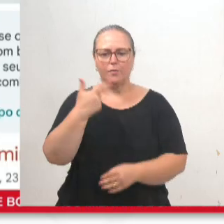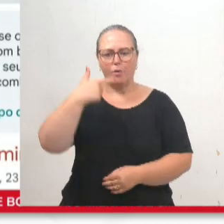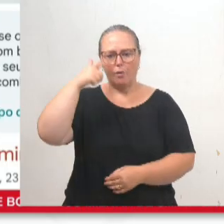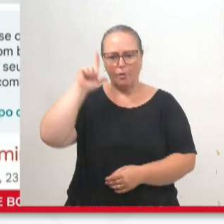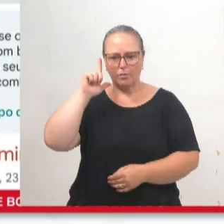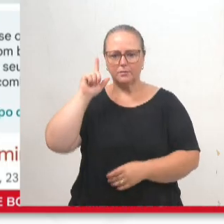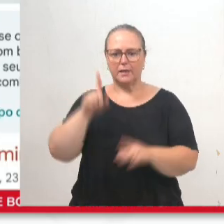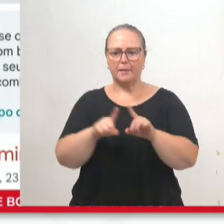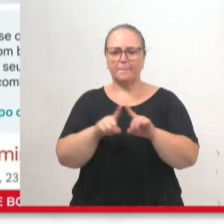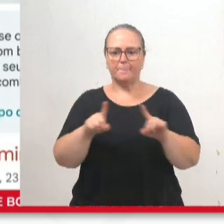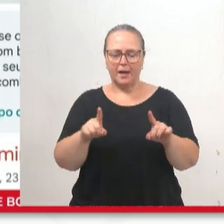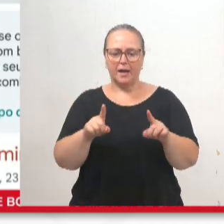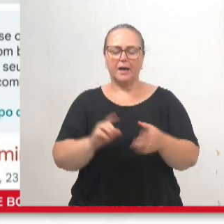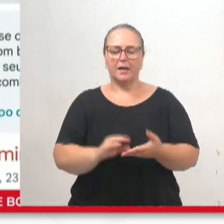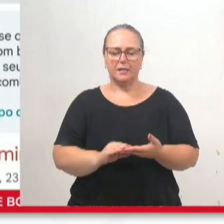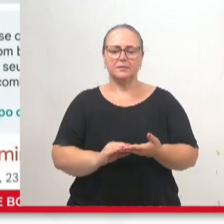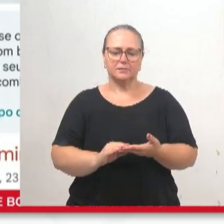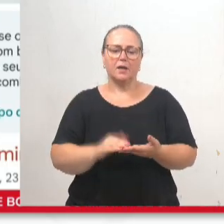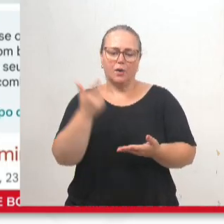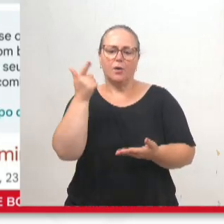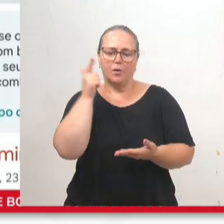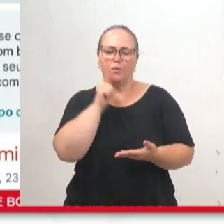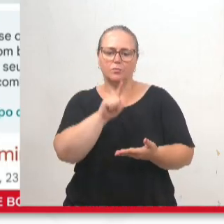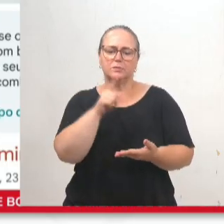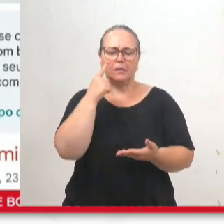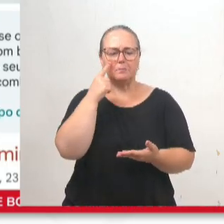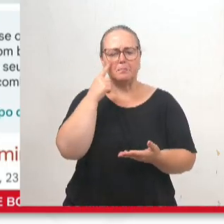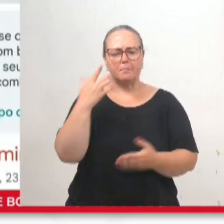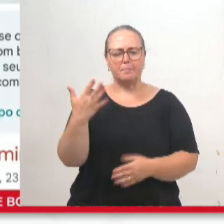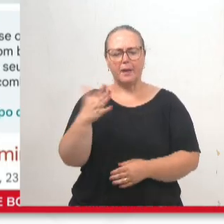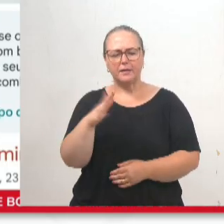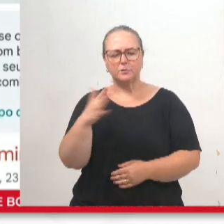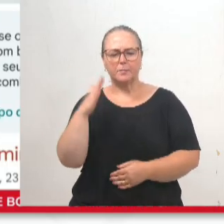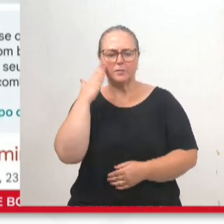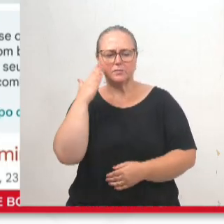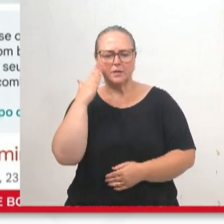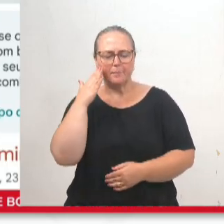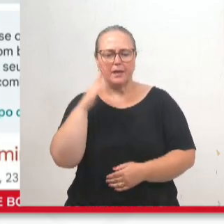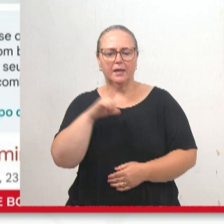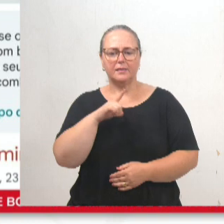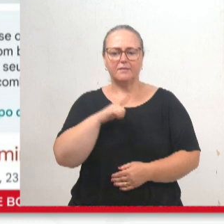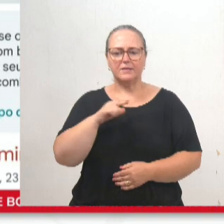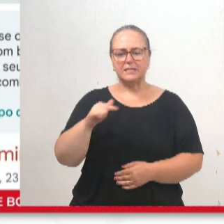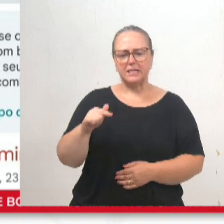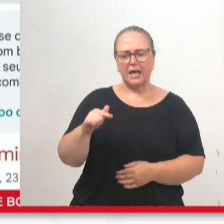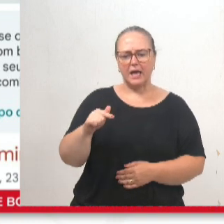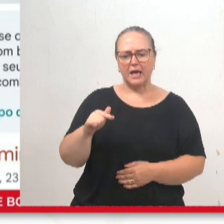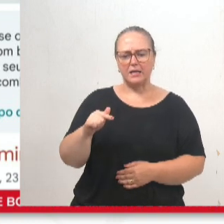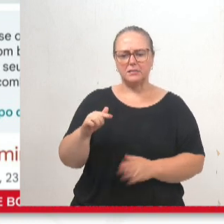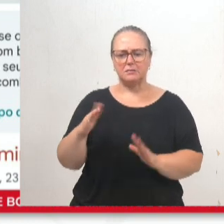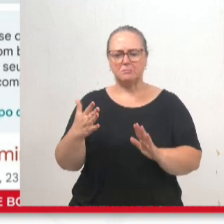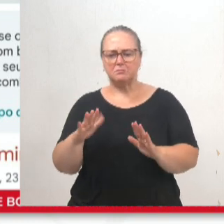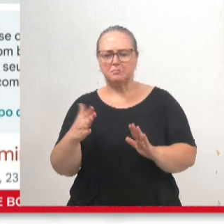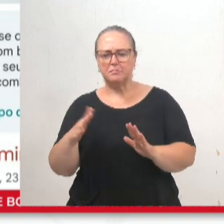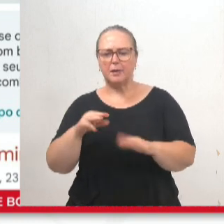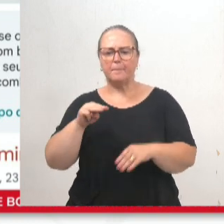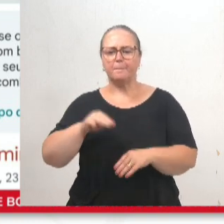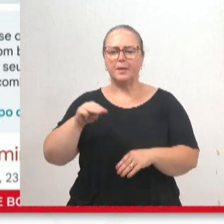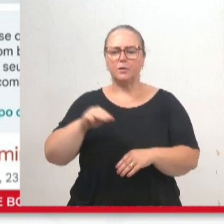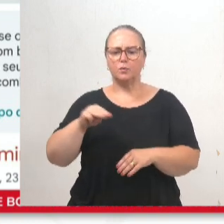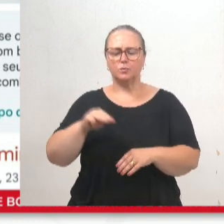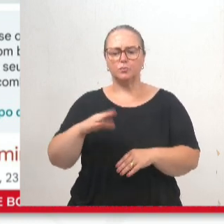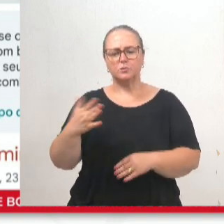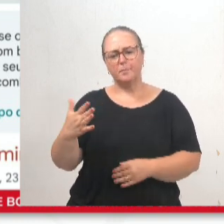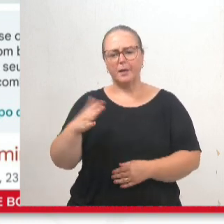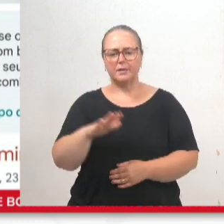Mas ele trouxe, a gente consegue trazer uma informação pretérita de 7 a 18 minutos de deslocamento. Os senhores pensem um caminhão de mais de 10